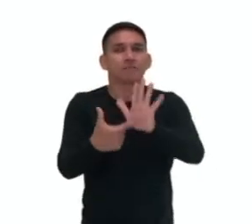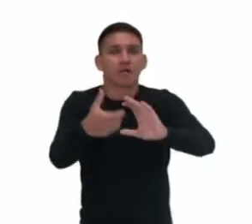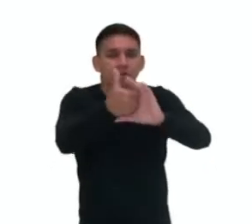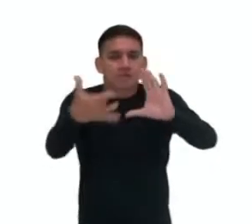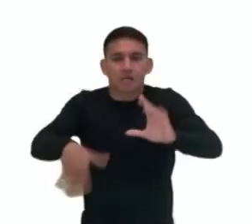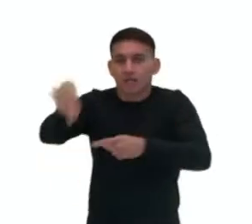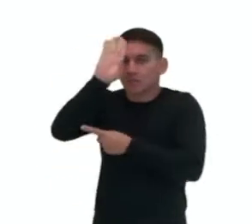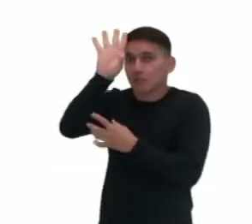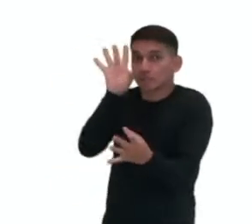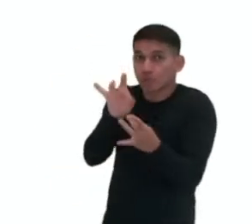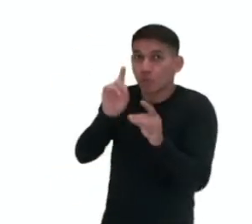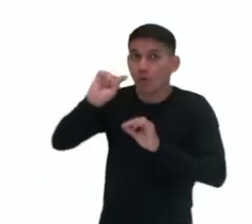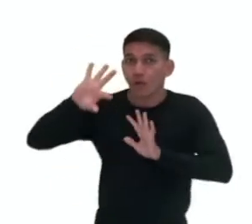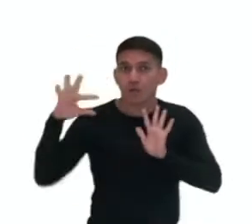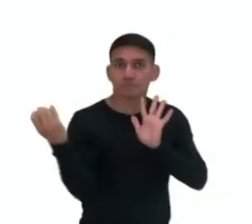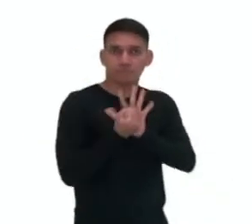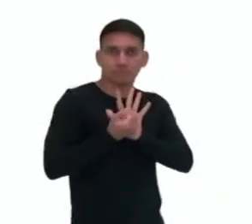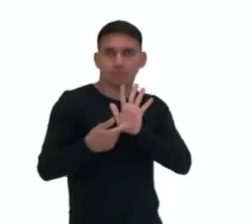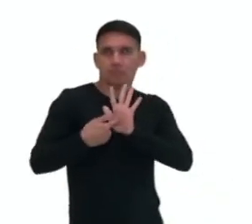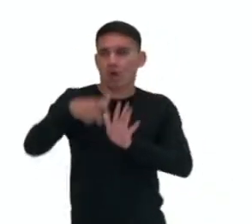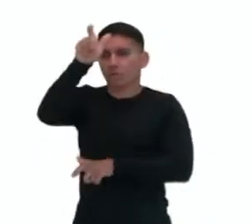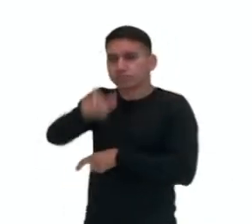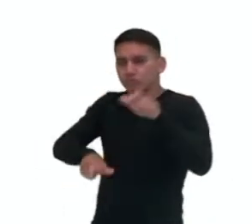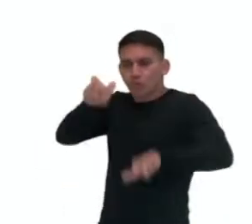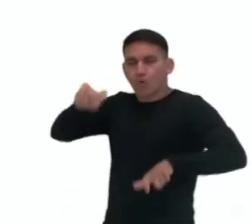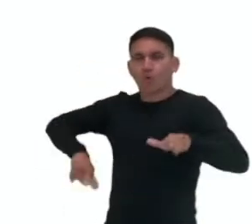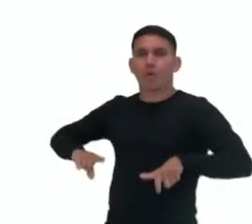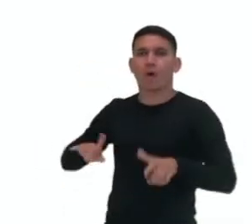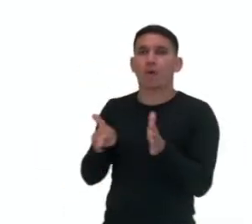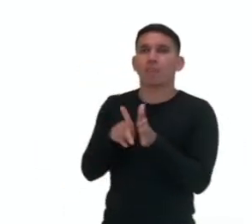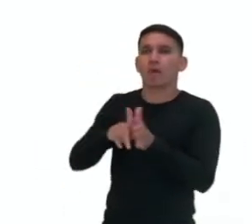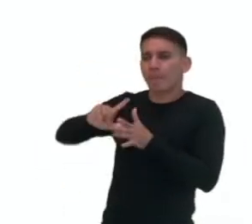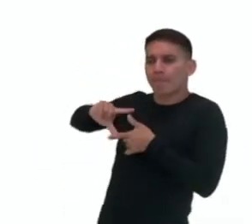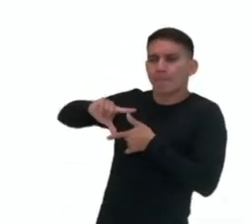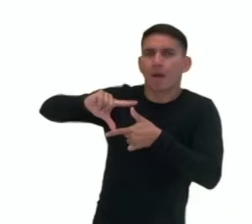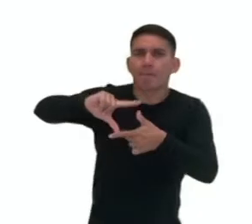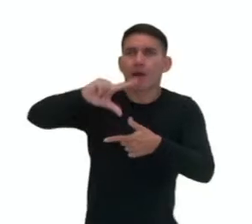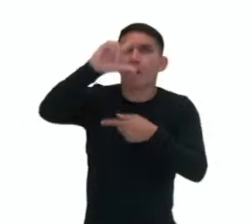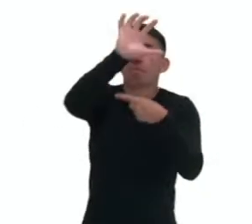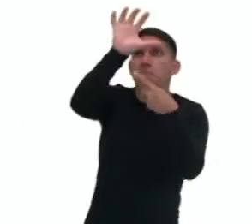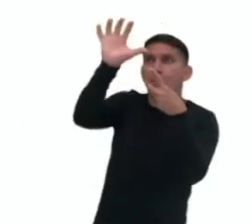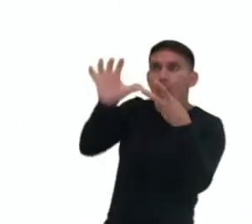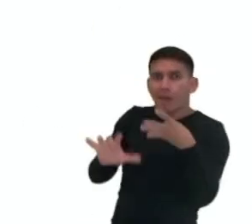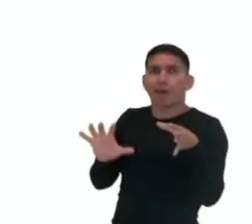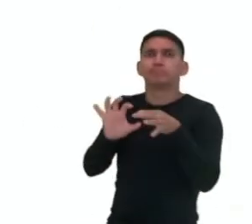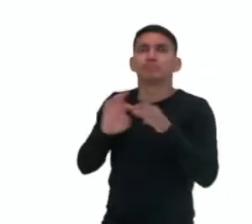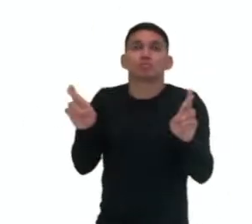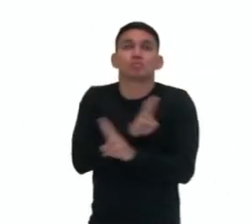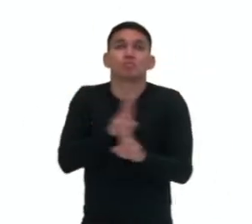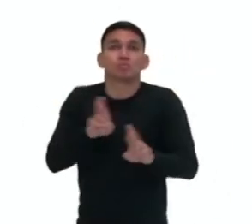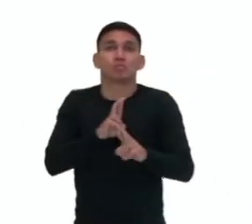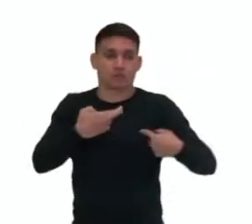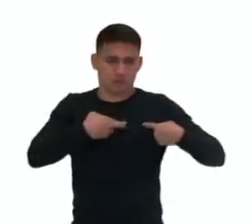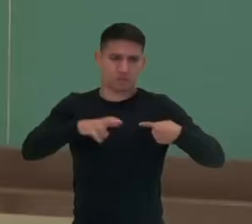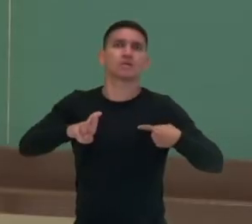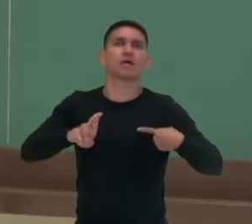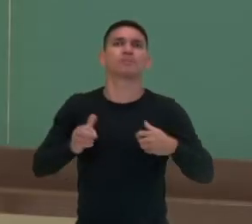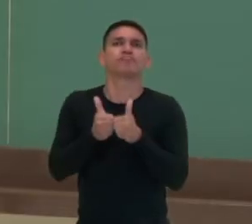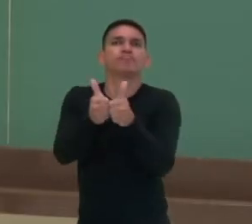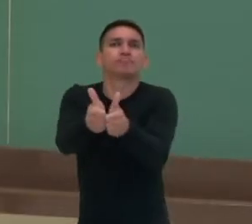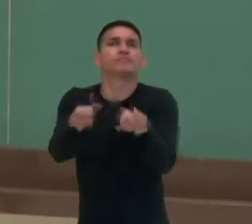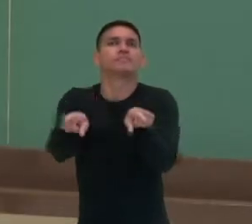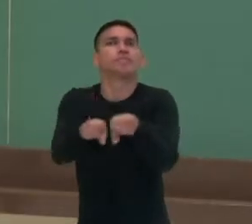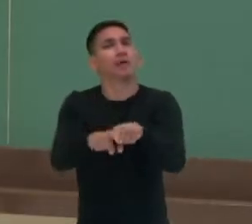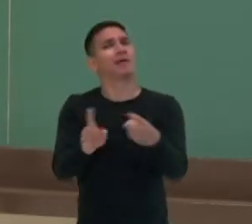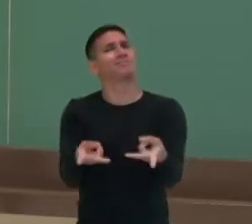específica a presença marcante das tradições regionais e muitas delas vinculadas ao sagrado. Olha como surgem as